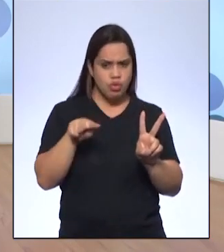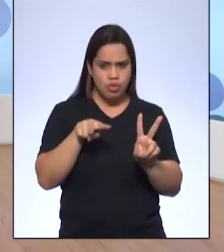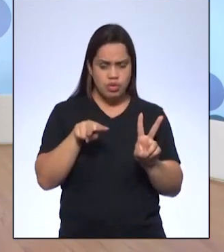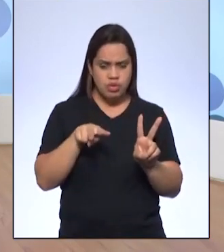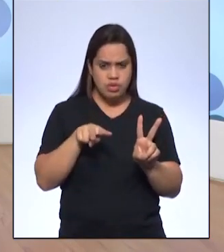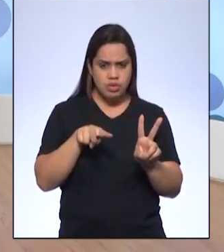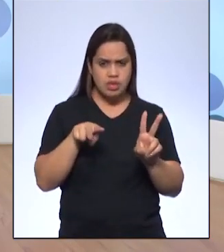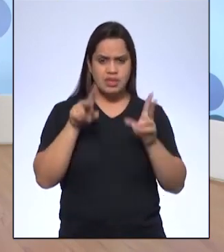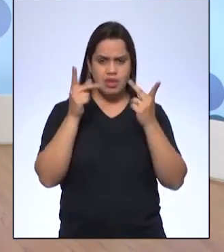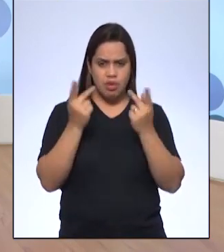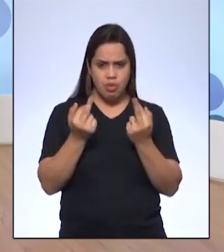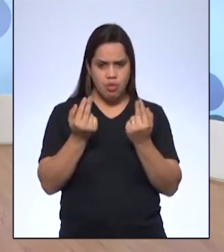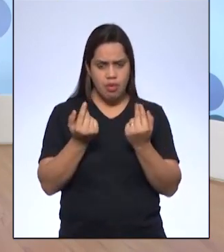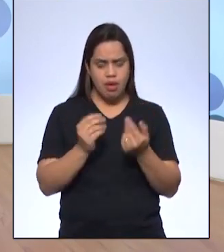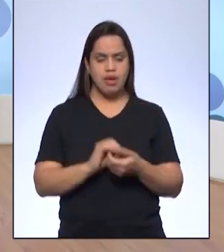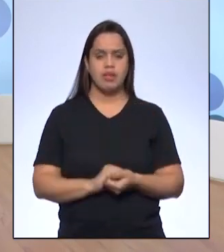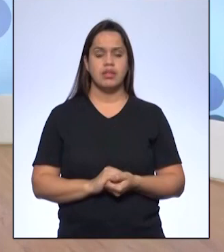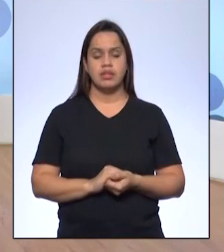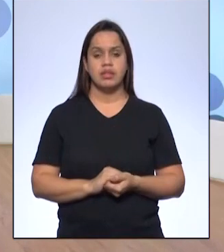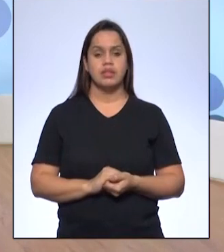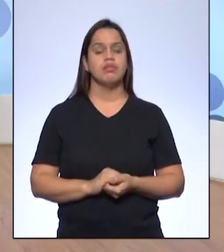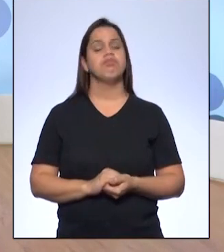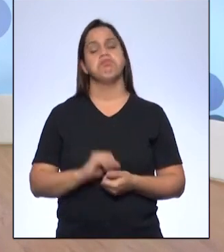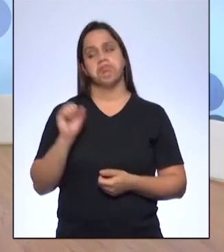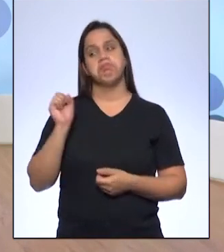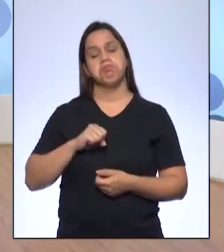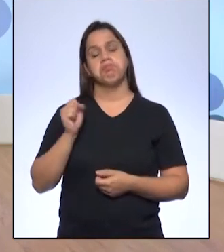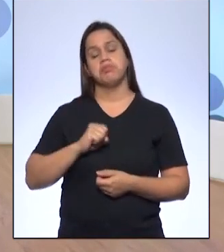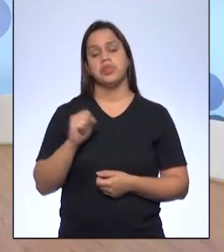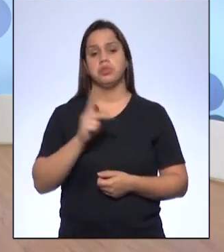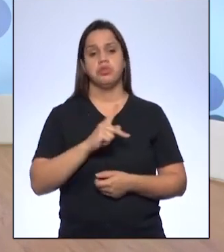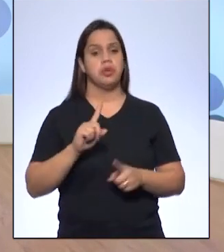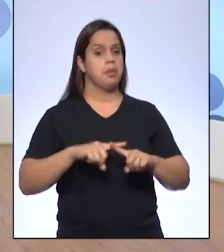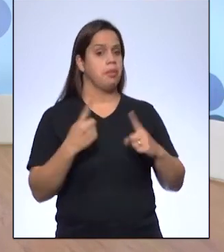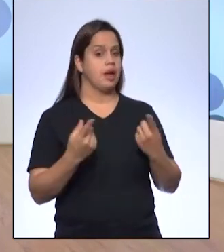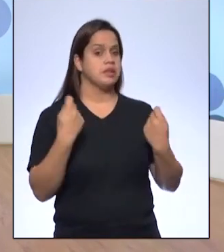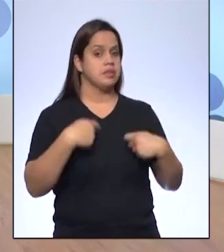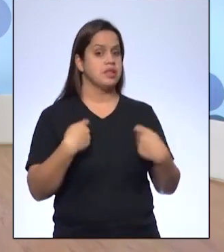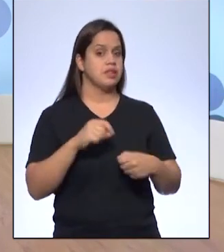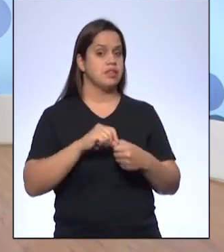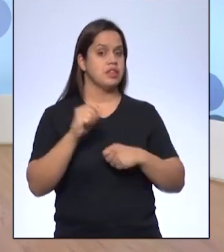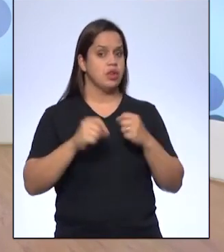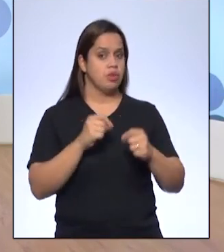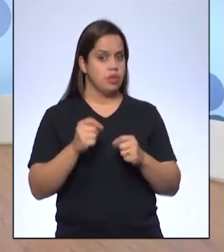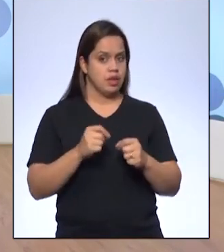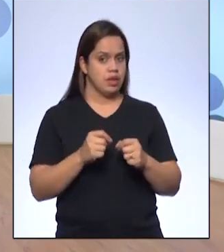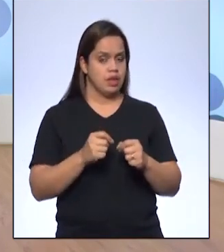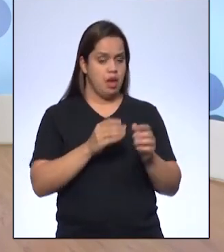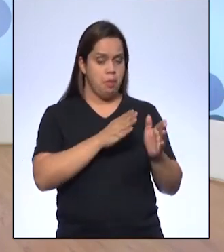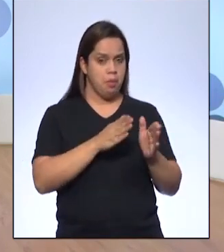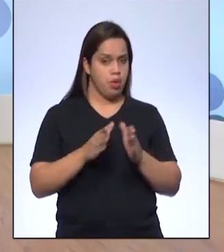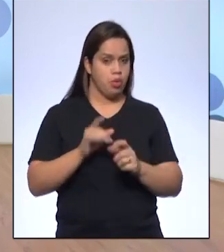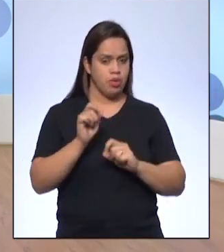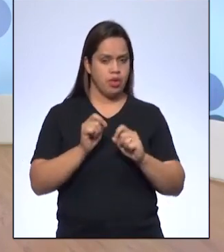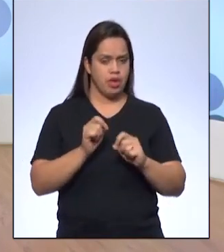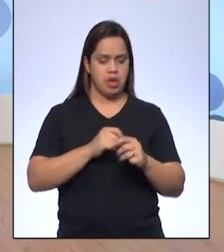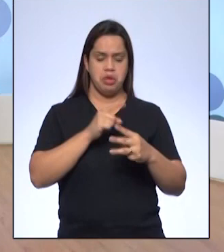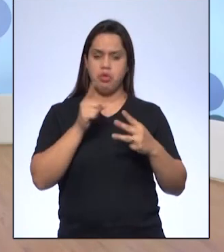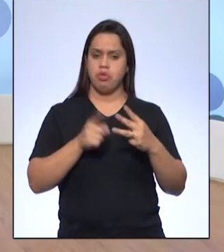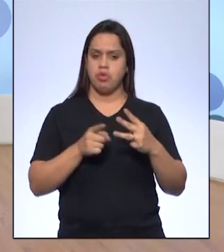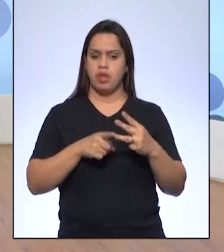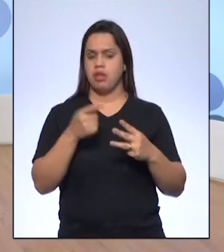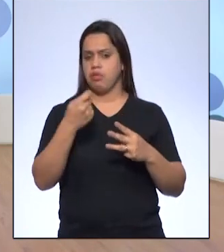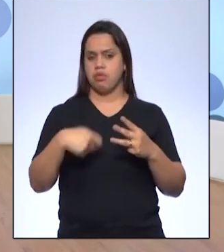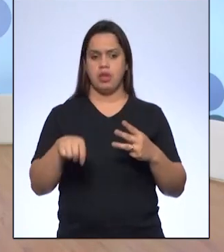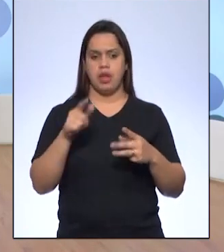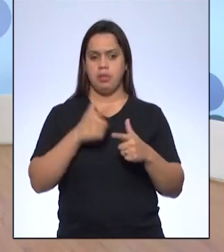radicais semelhantes? A gente consegue sim, Alessandra, mas para isso a gente tem que utilizar um processinho. No 3 não tem muito problema, ele vai ficar